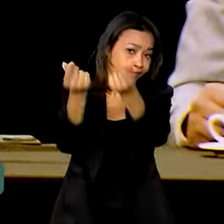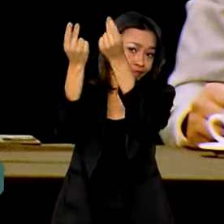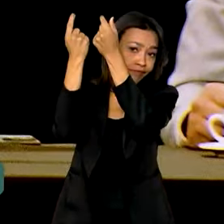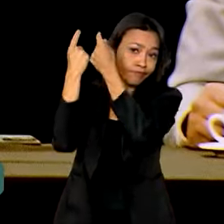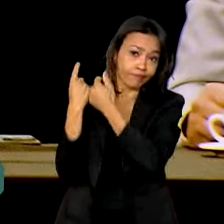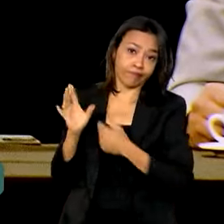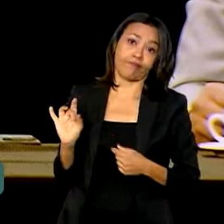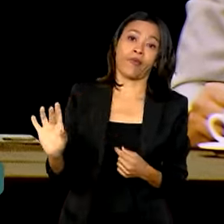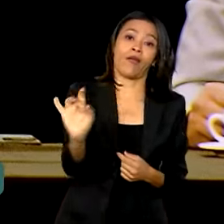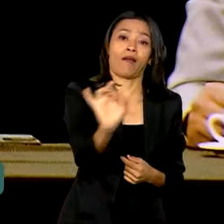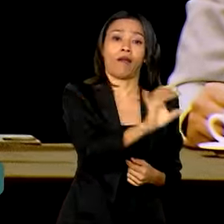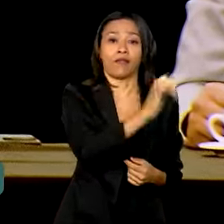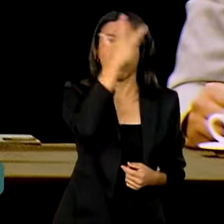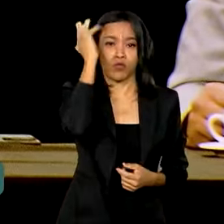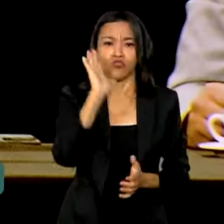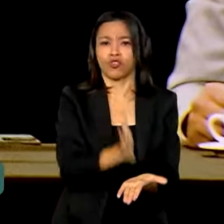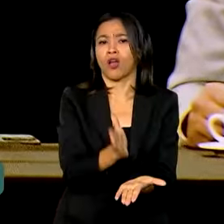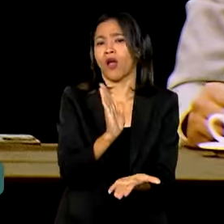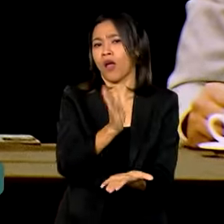nós.